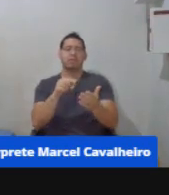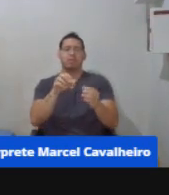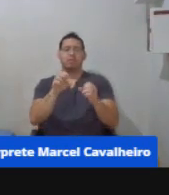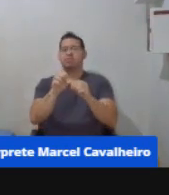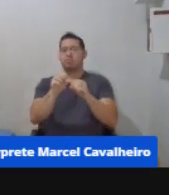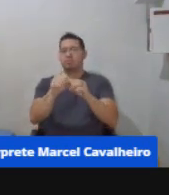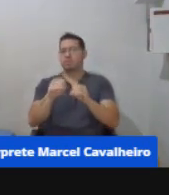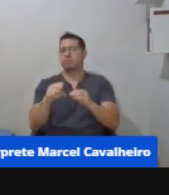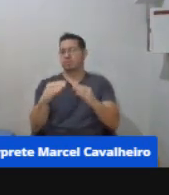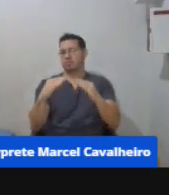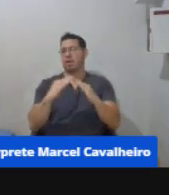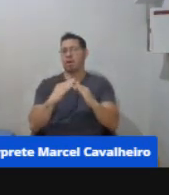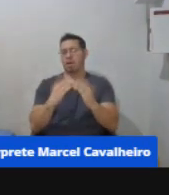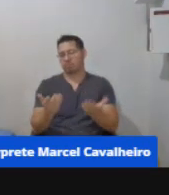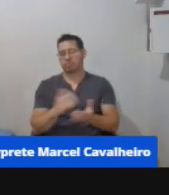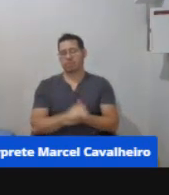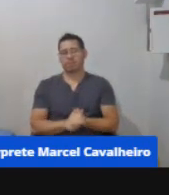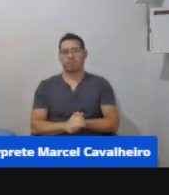Pode passar.